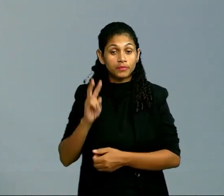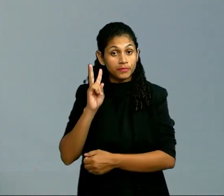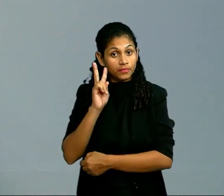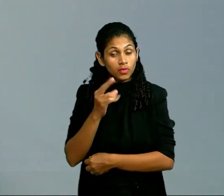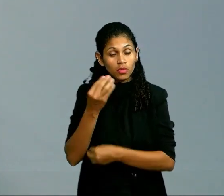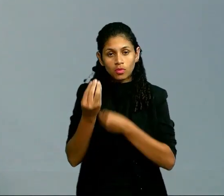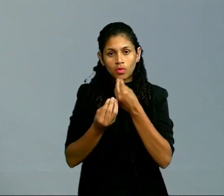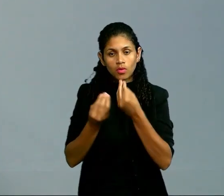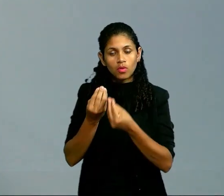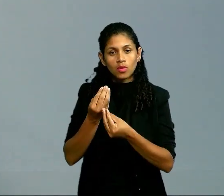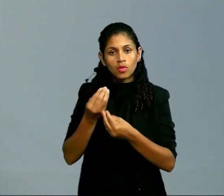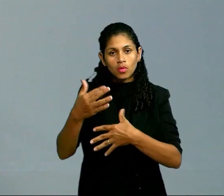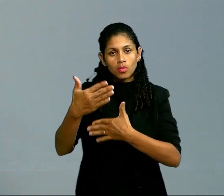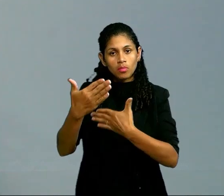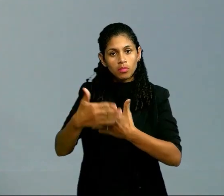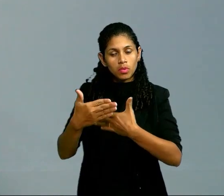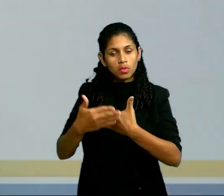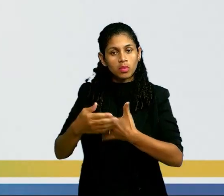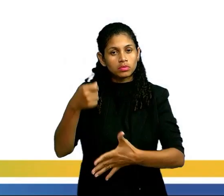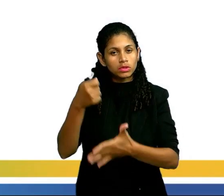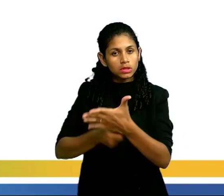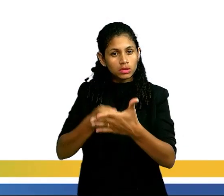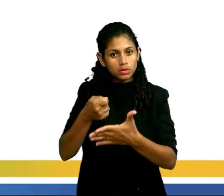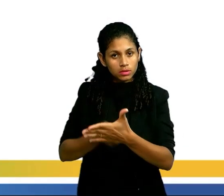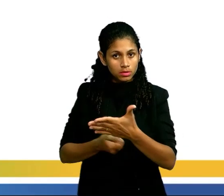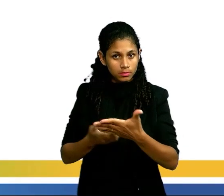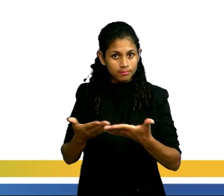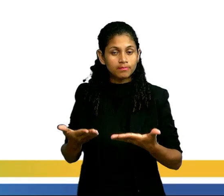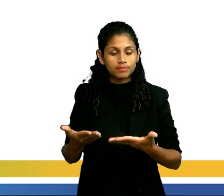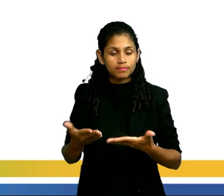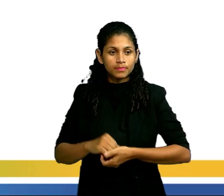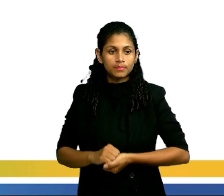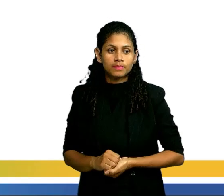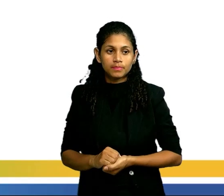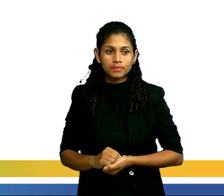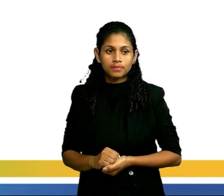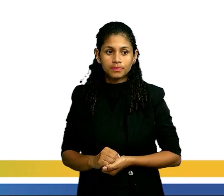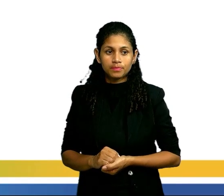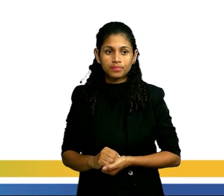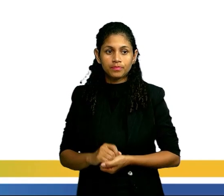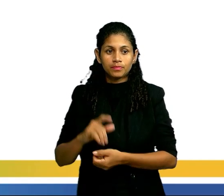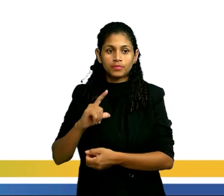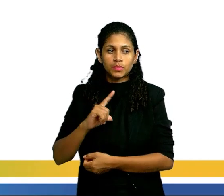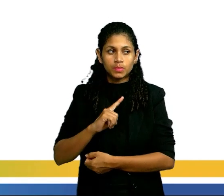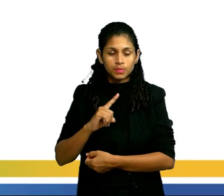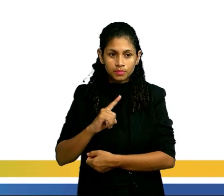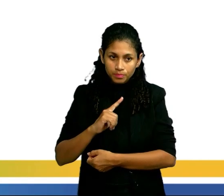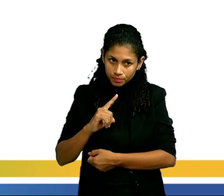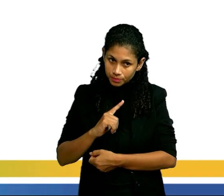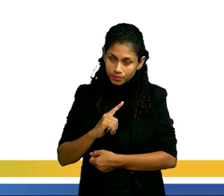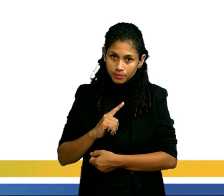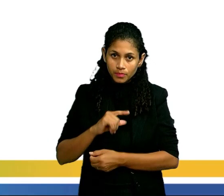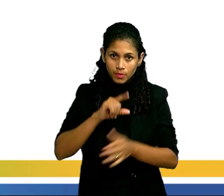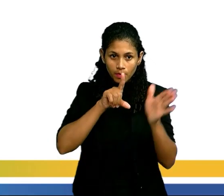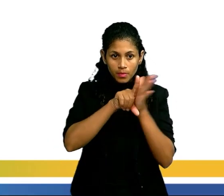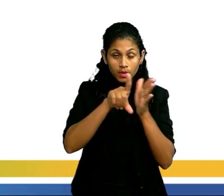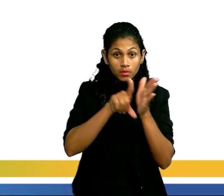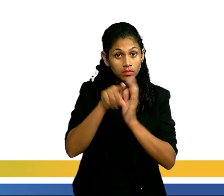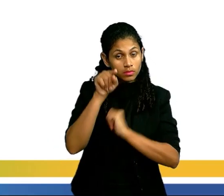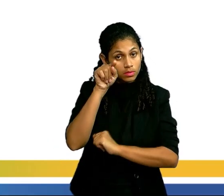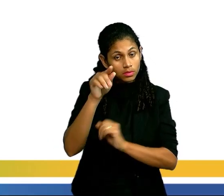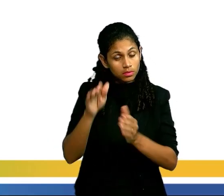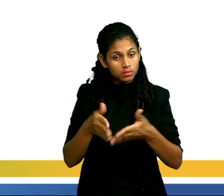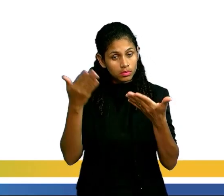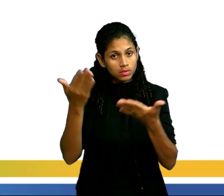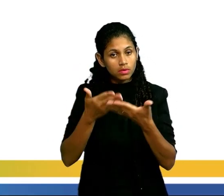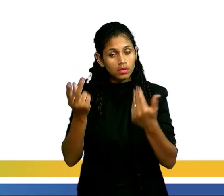cobra essas questões na sua prova? Aqui nós temos uma questãozinha que está no seu livro, né? No A Prova